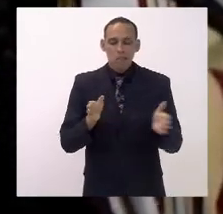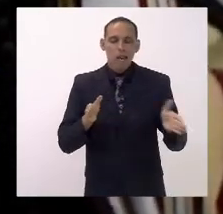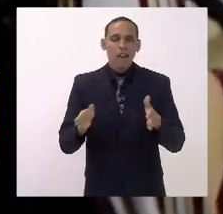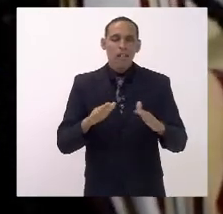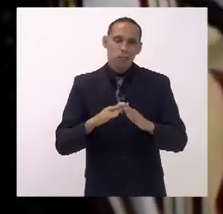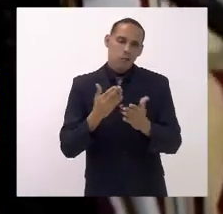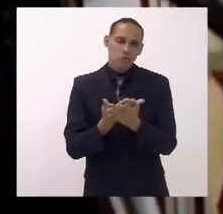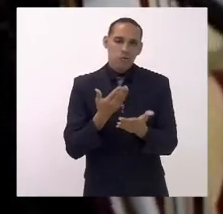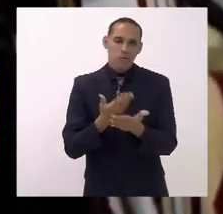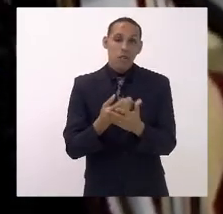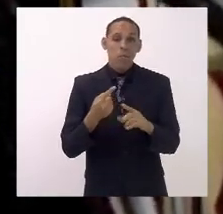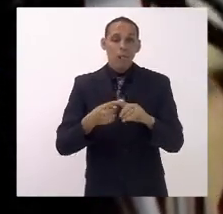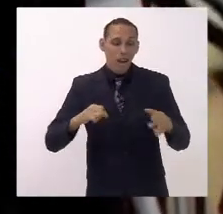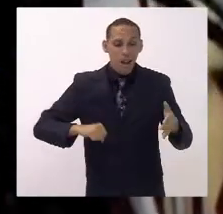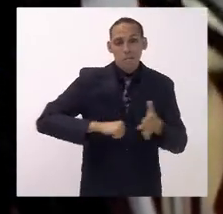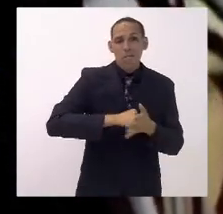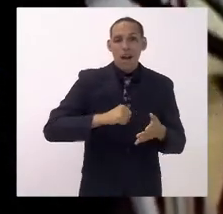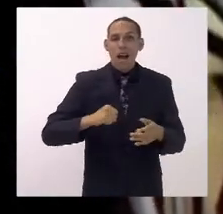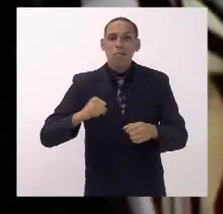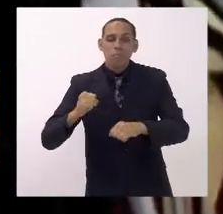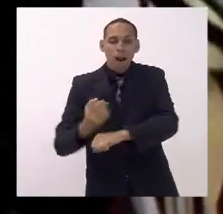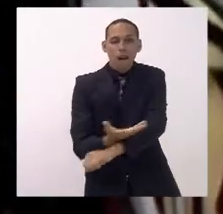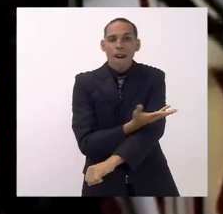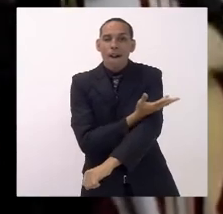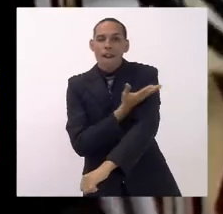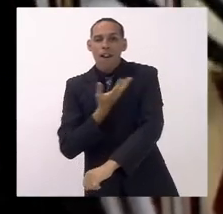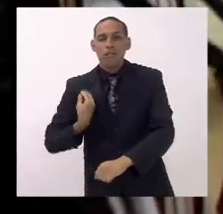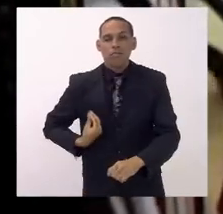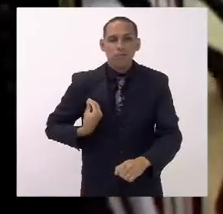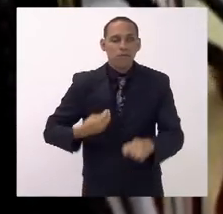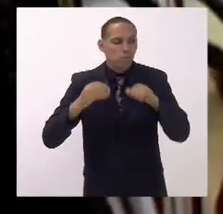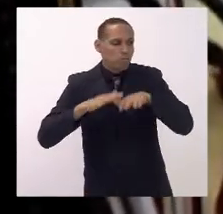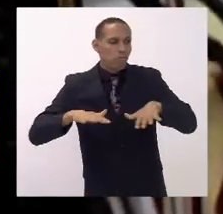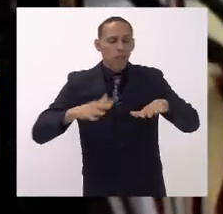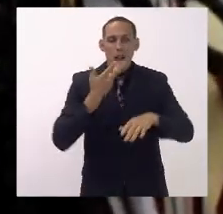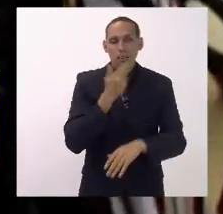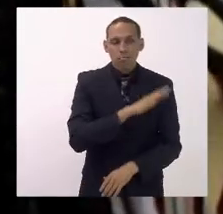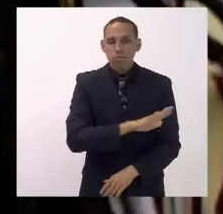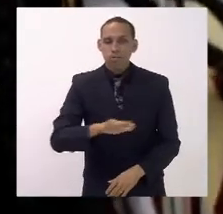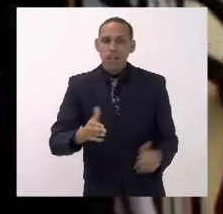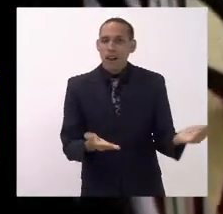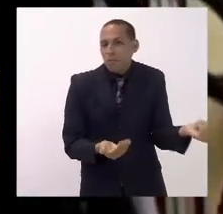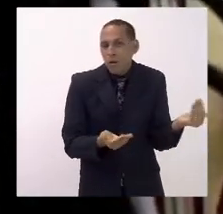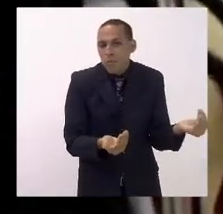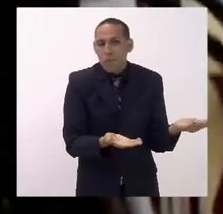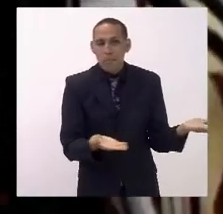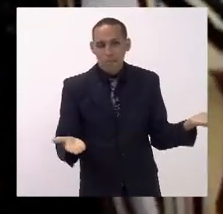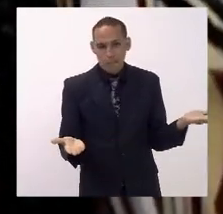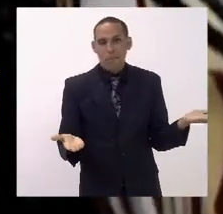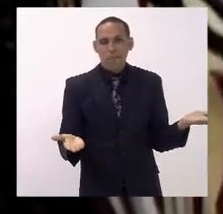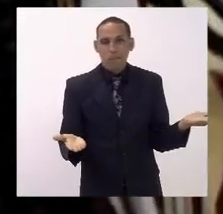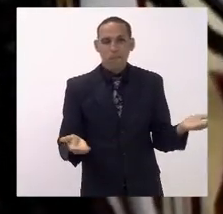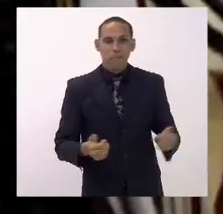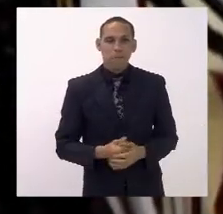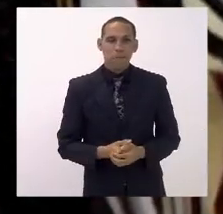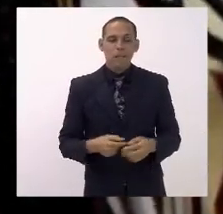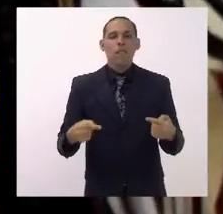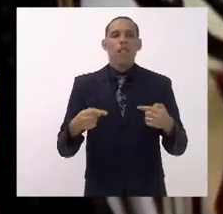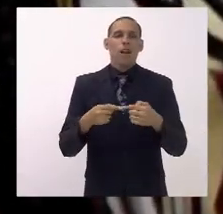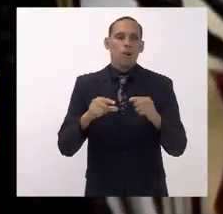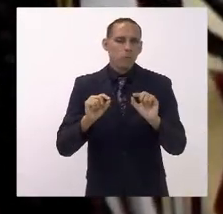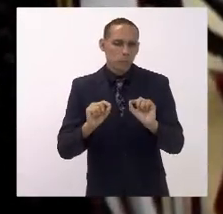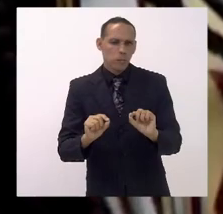seja, o impacto emocional na vida, né, dessas crianças, desses adolescentes, em